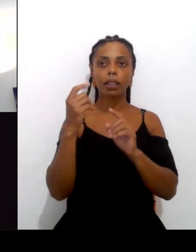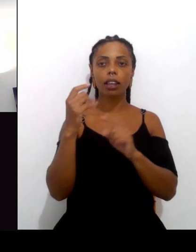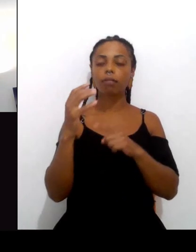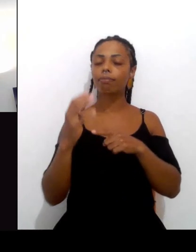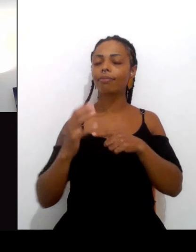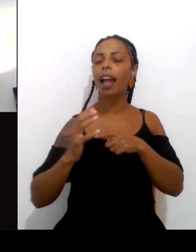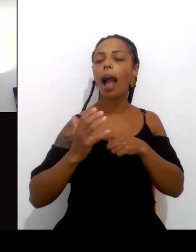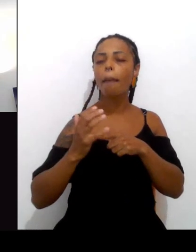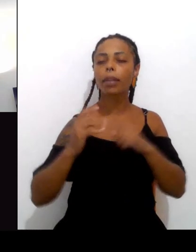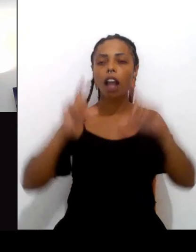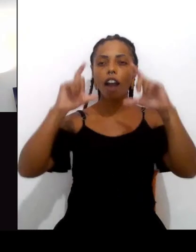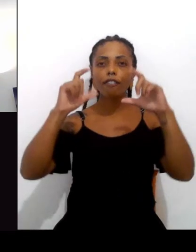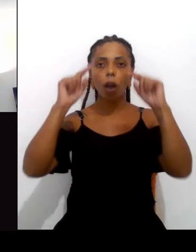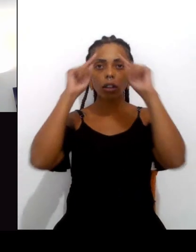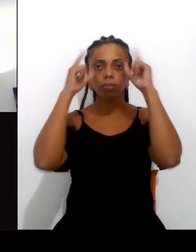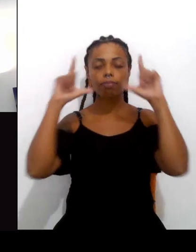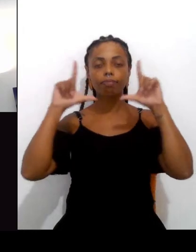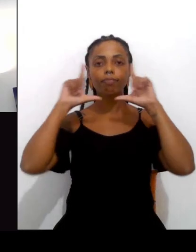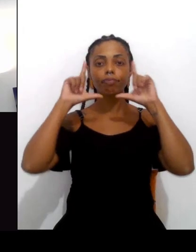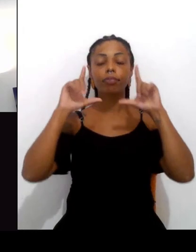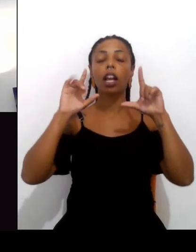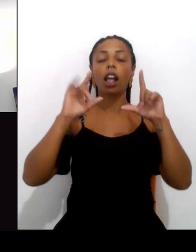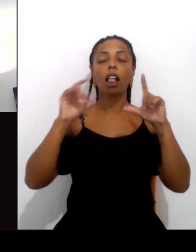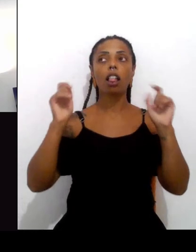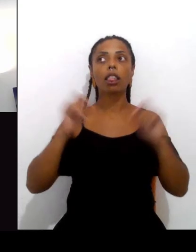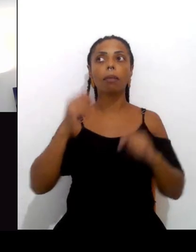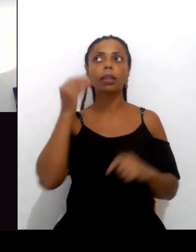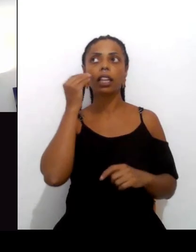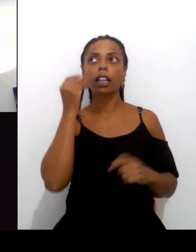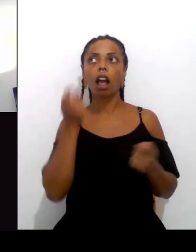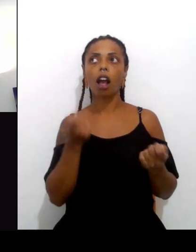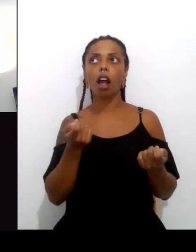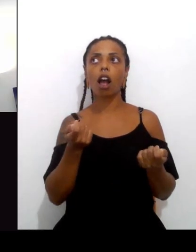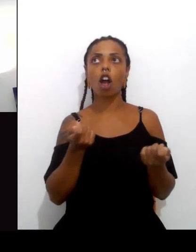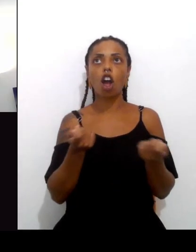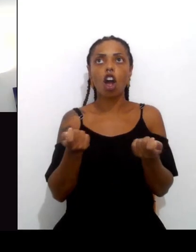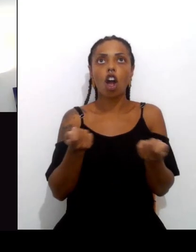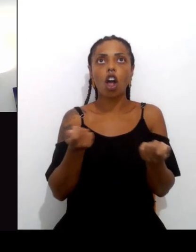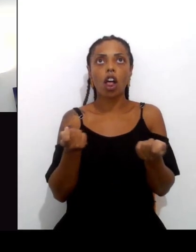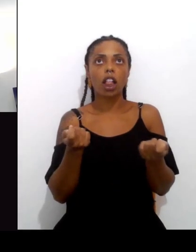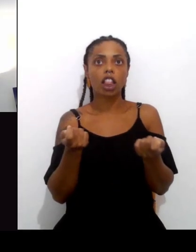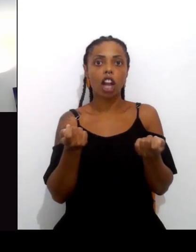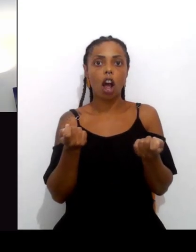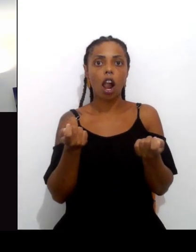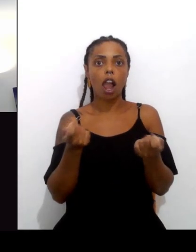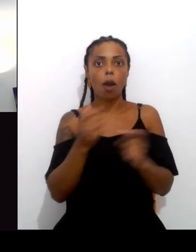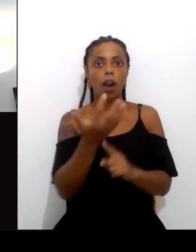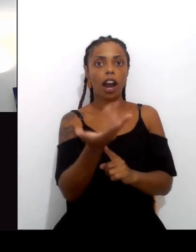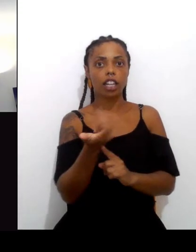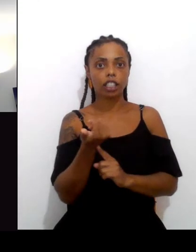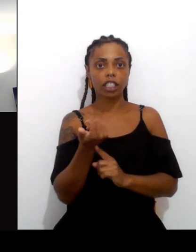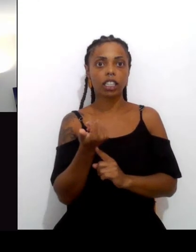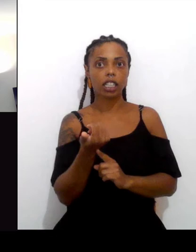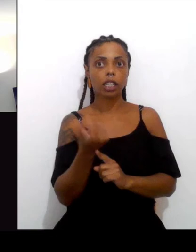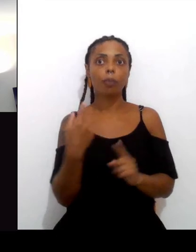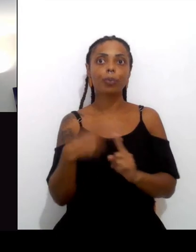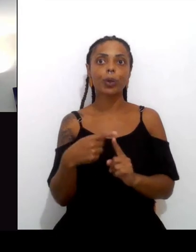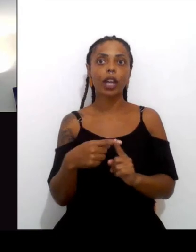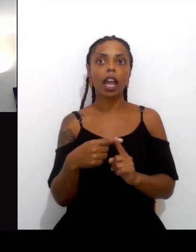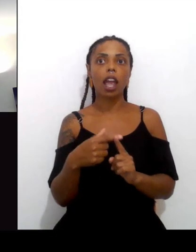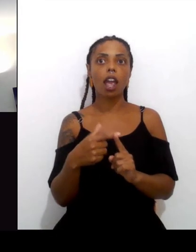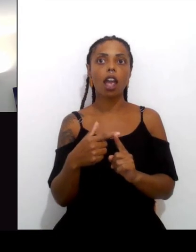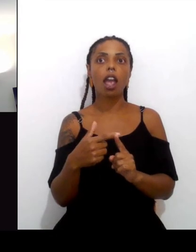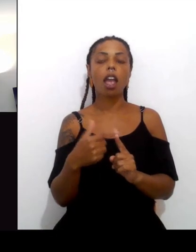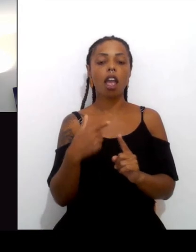uma imagem sobre controle do próprio artista uma vez que não há olhar e escolher outra pessoa para trás da câmera seria também